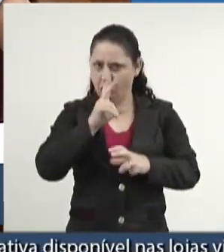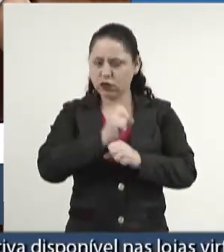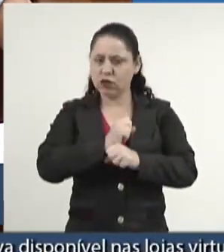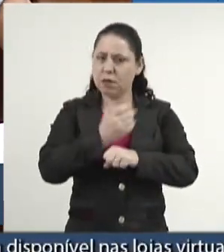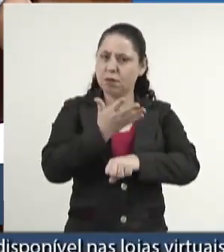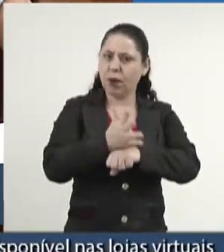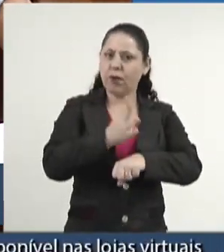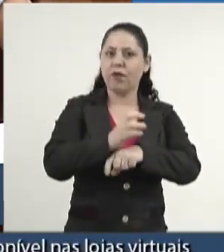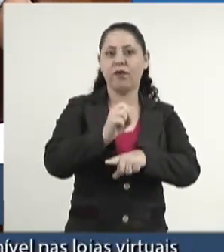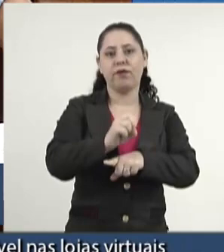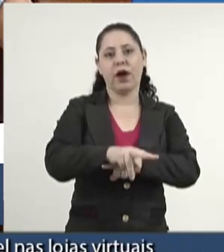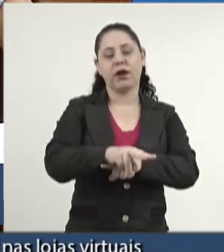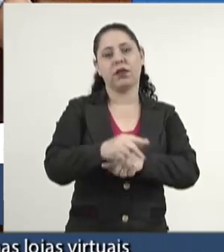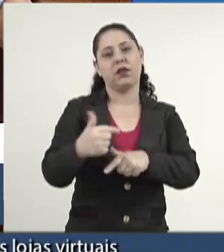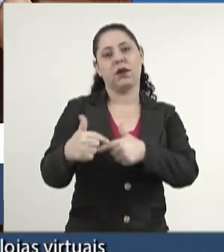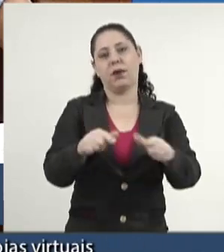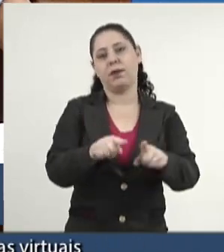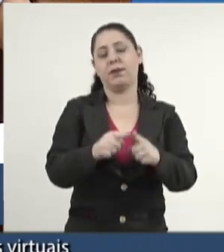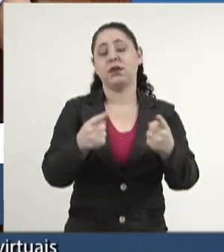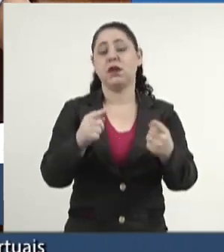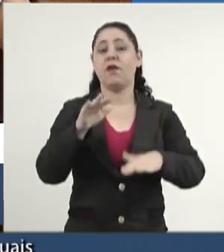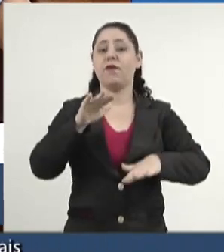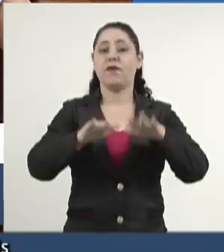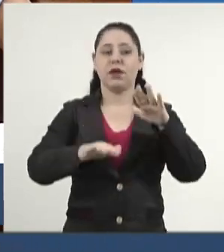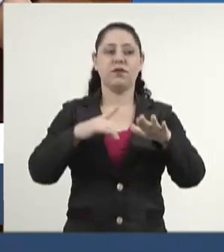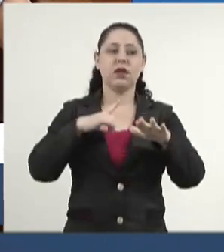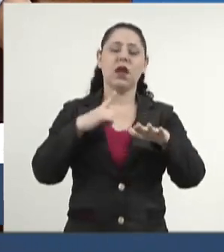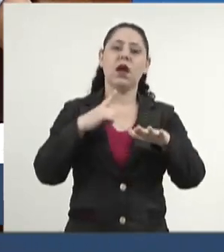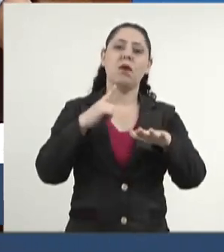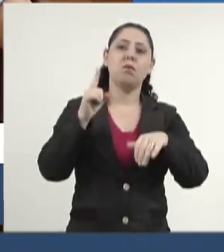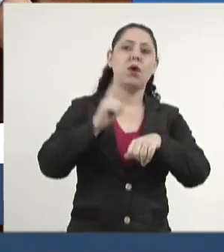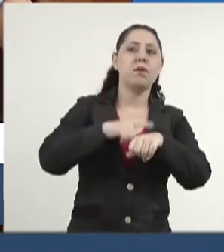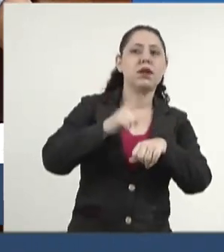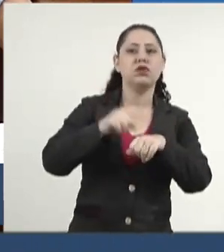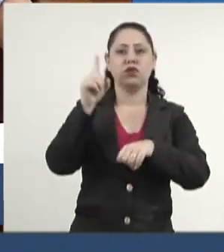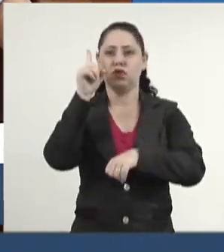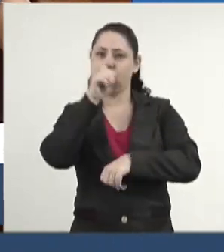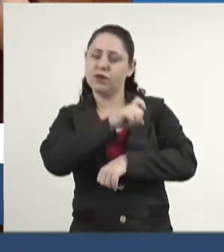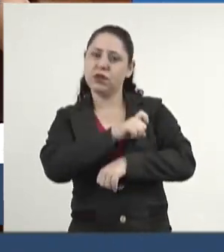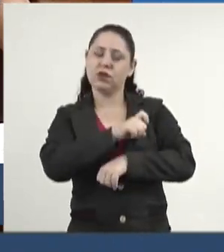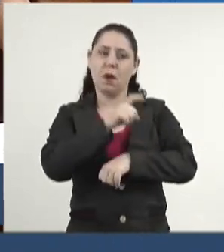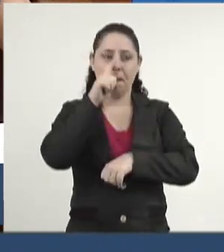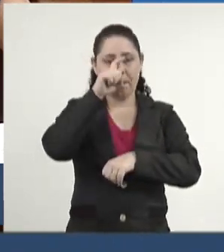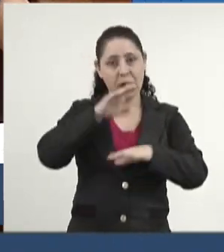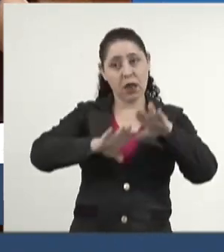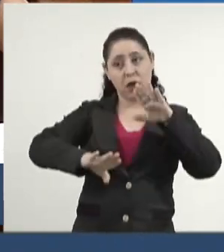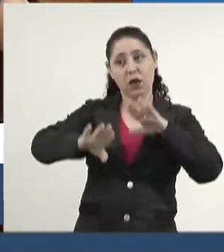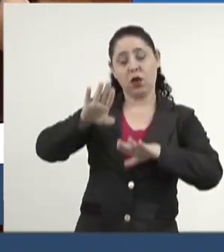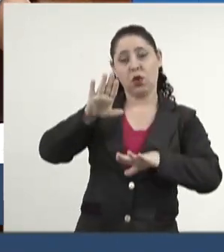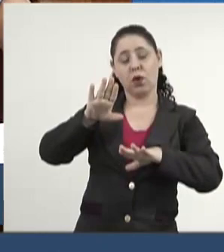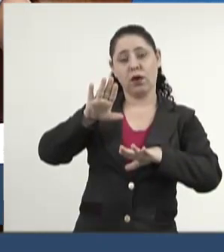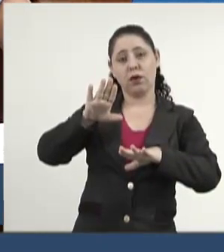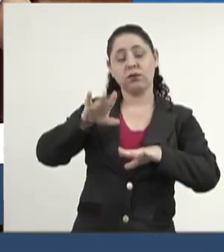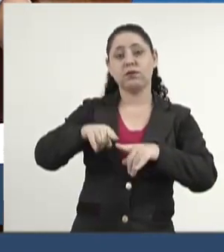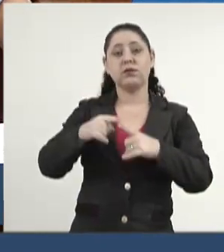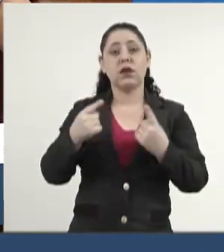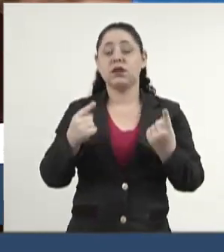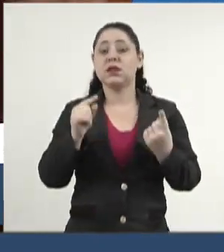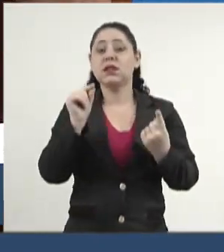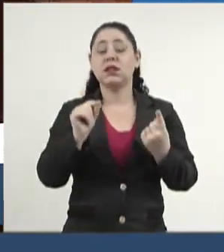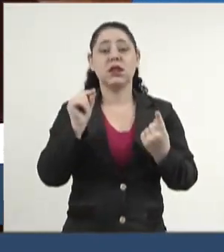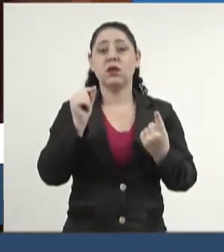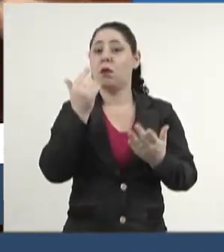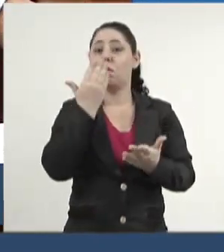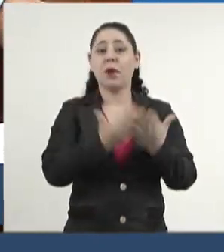exercer a sua profissão. Muitas vezes ele vai passar por situações de risco, de perigo, mas que ele